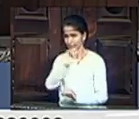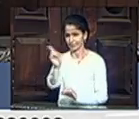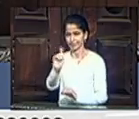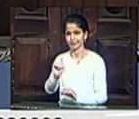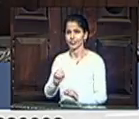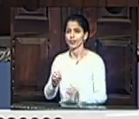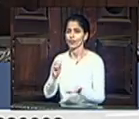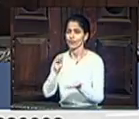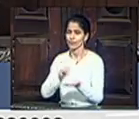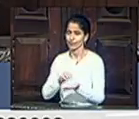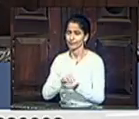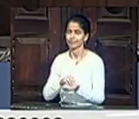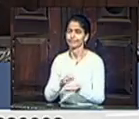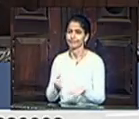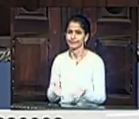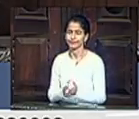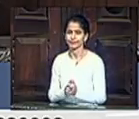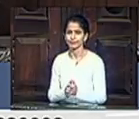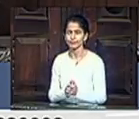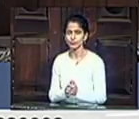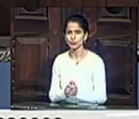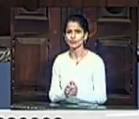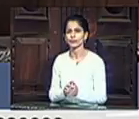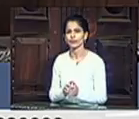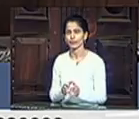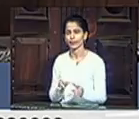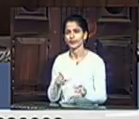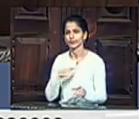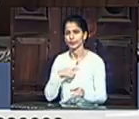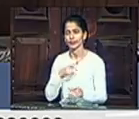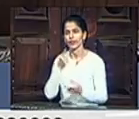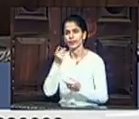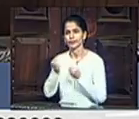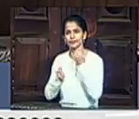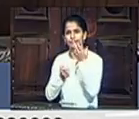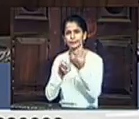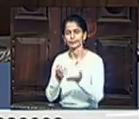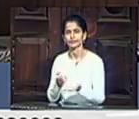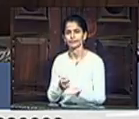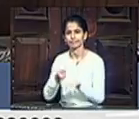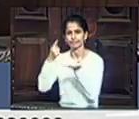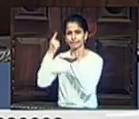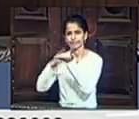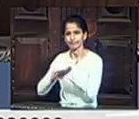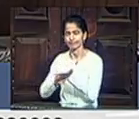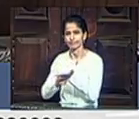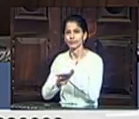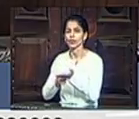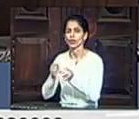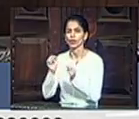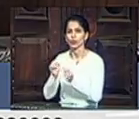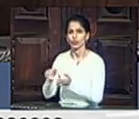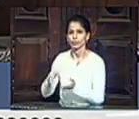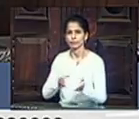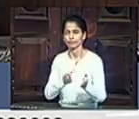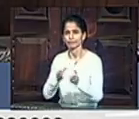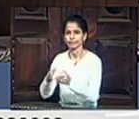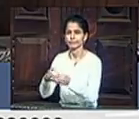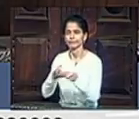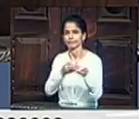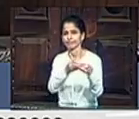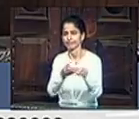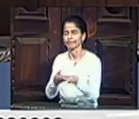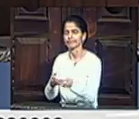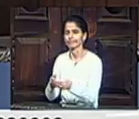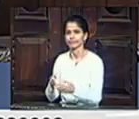E, em cima disso, eu tenho chamado isso de um pacto de travessia. Tenho conversado